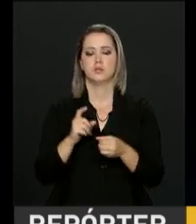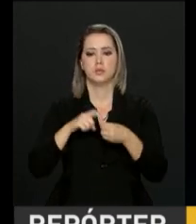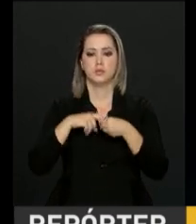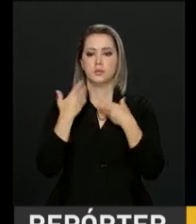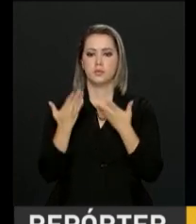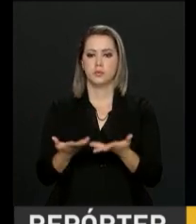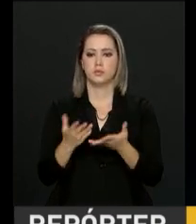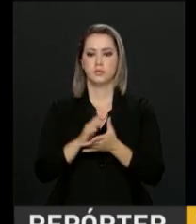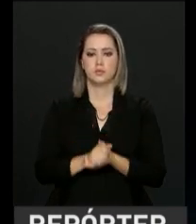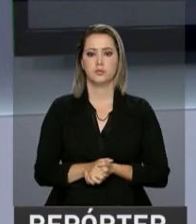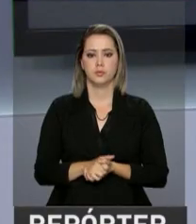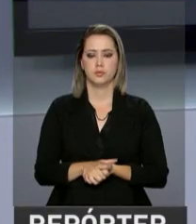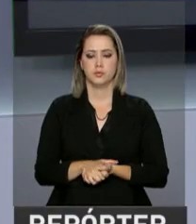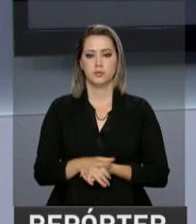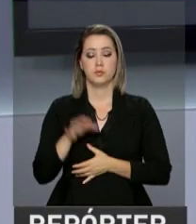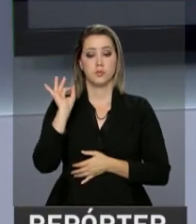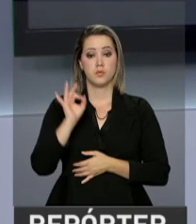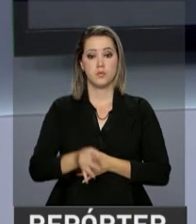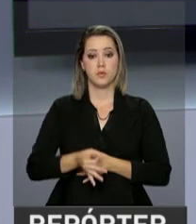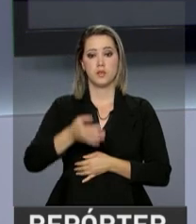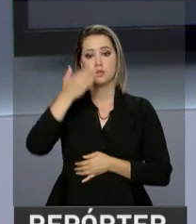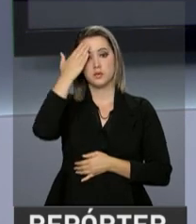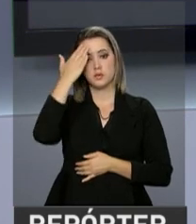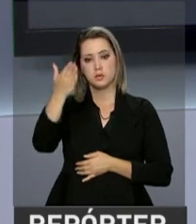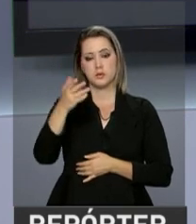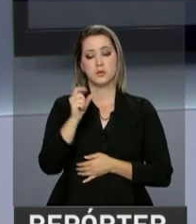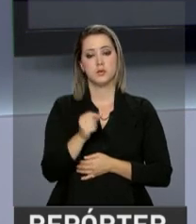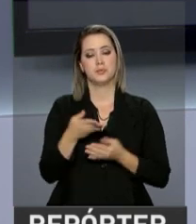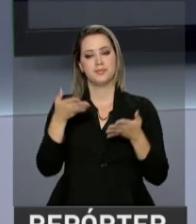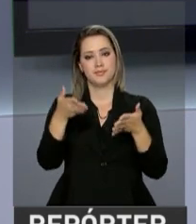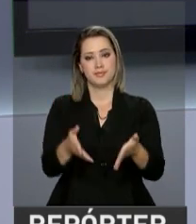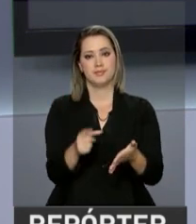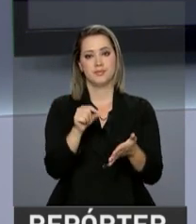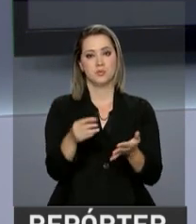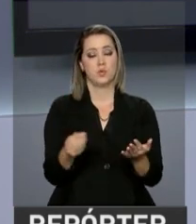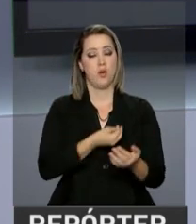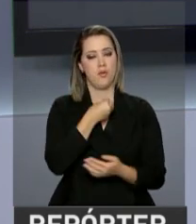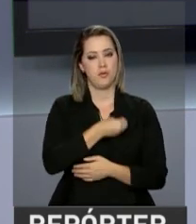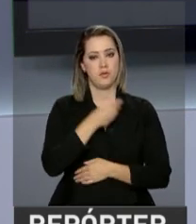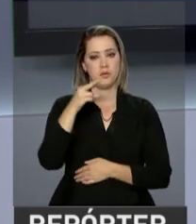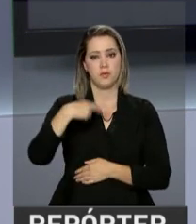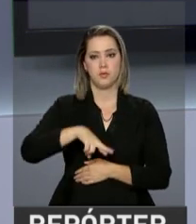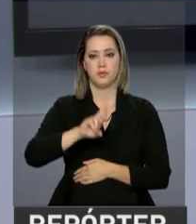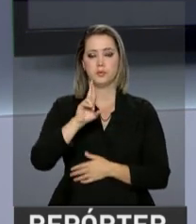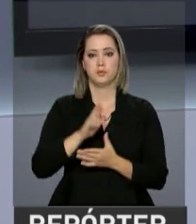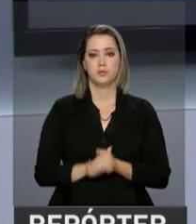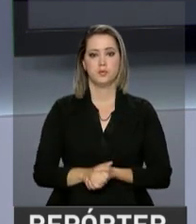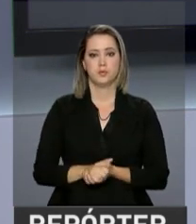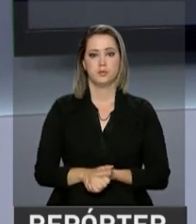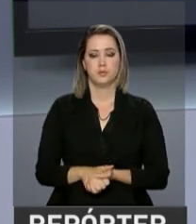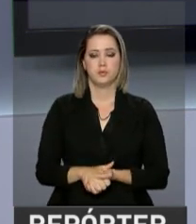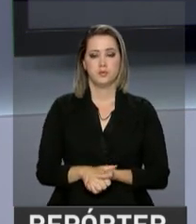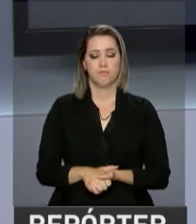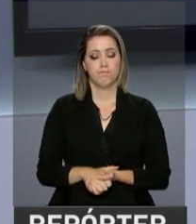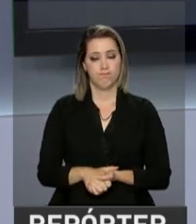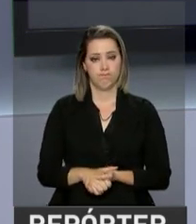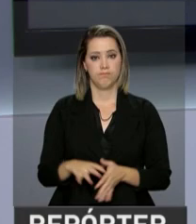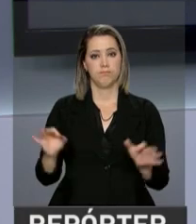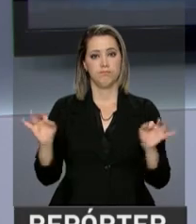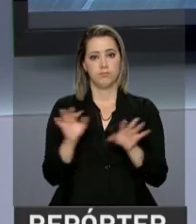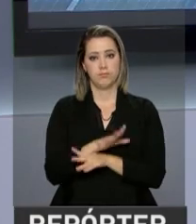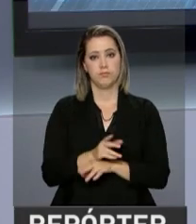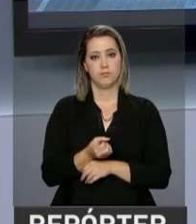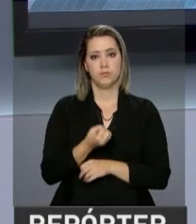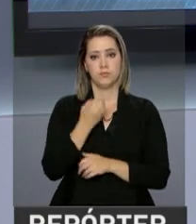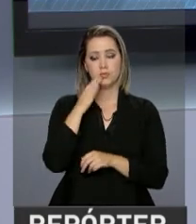você no estúdio, Roberto. Tá certo, Paola. Muito obrigado pela sua participação ao vivo aqui no Repórter NBR. E esta edição termina